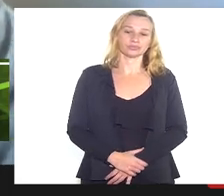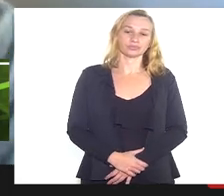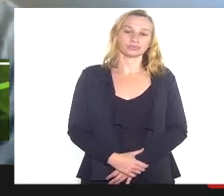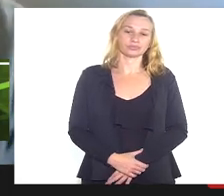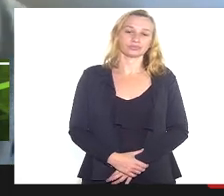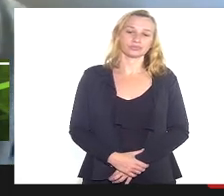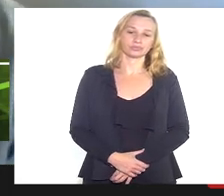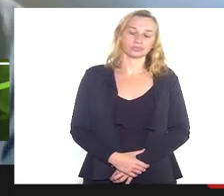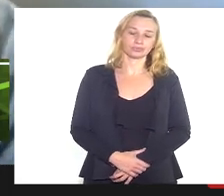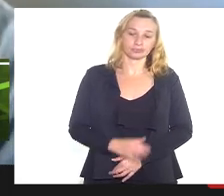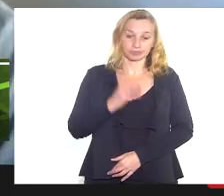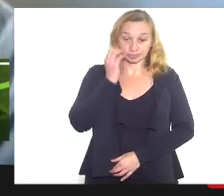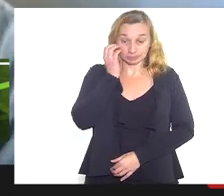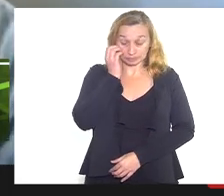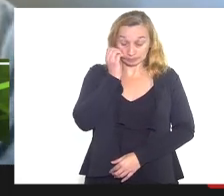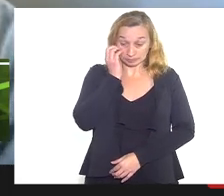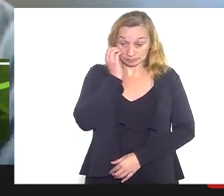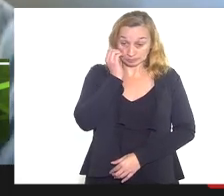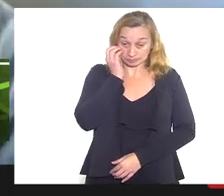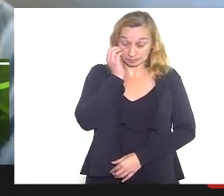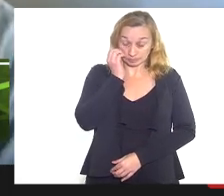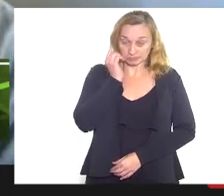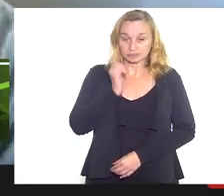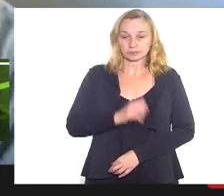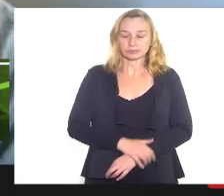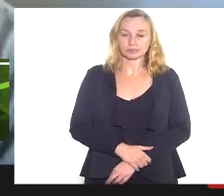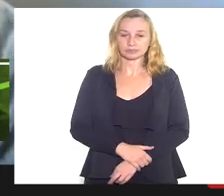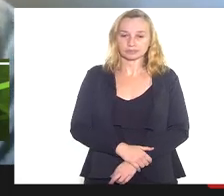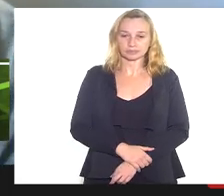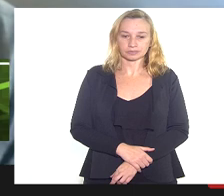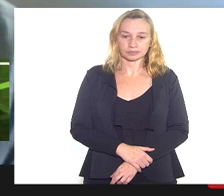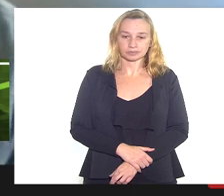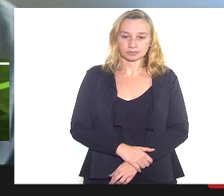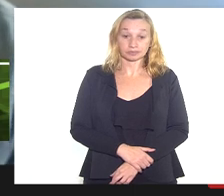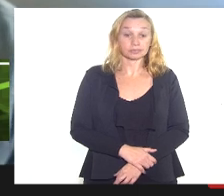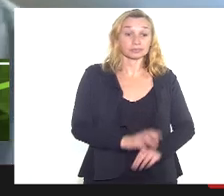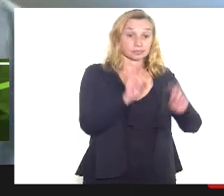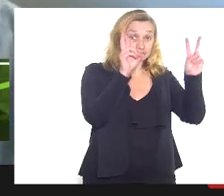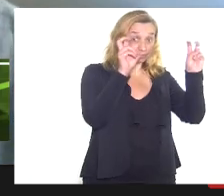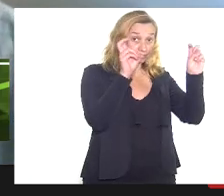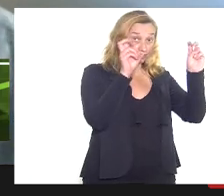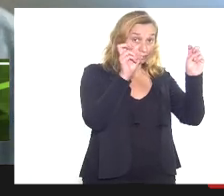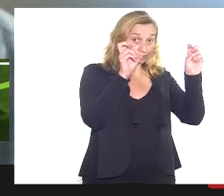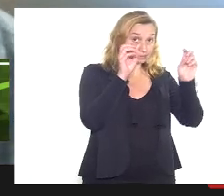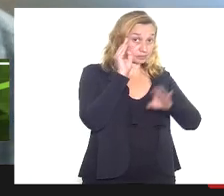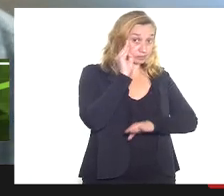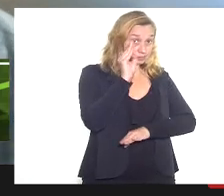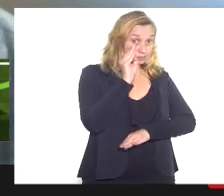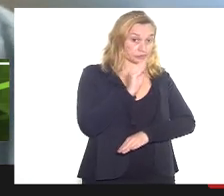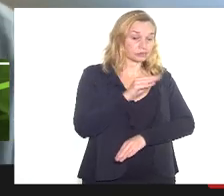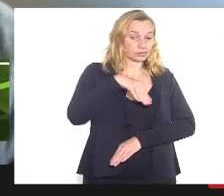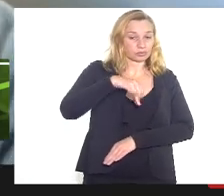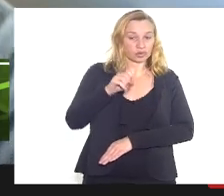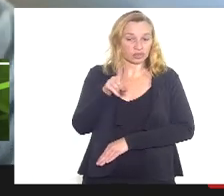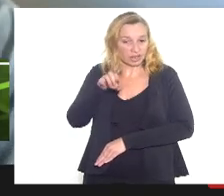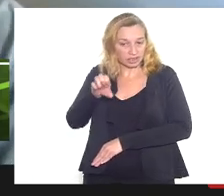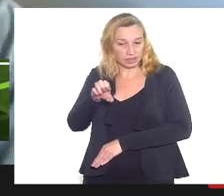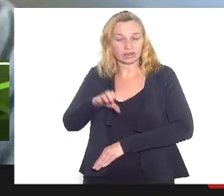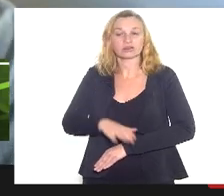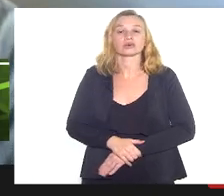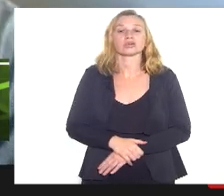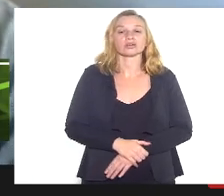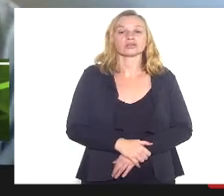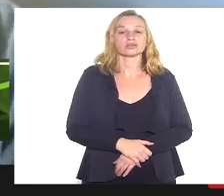que não somente nesse caso específico da Modec,